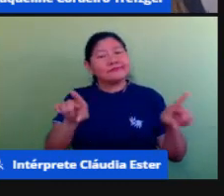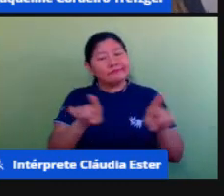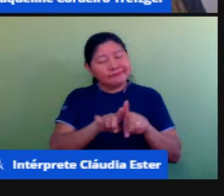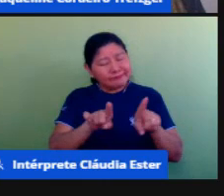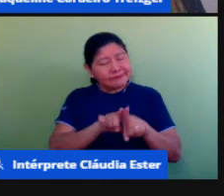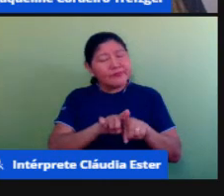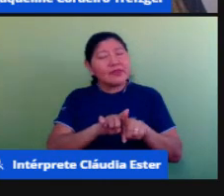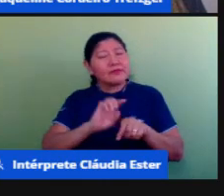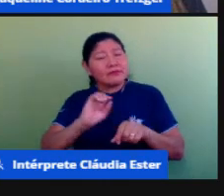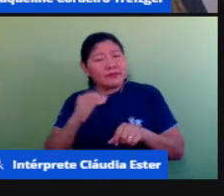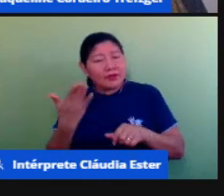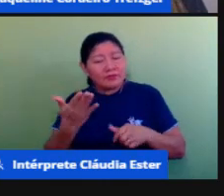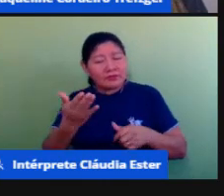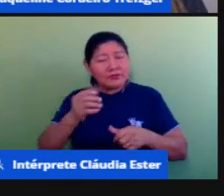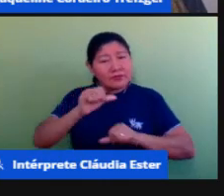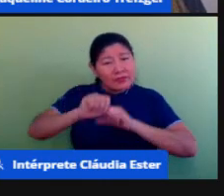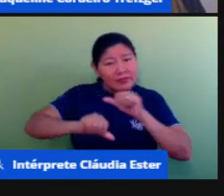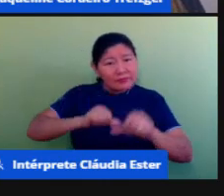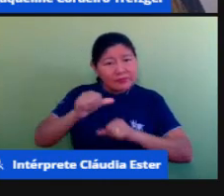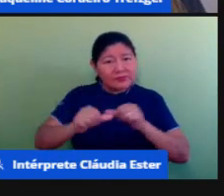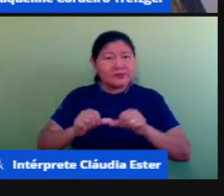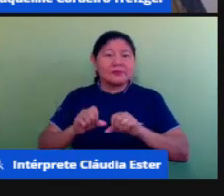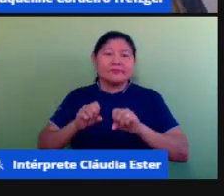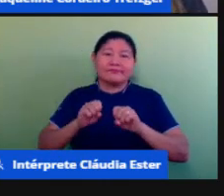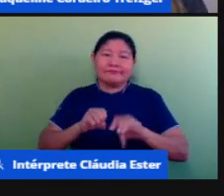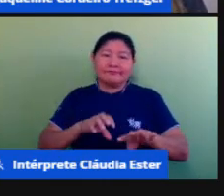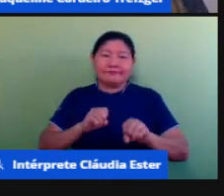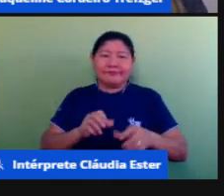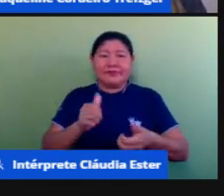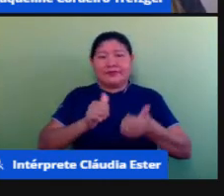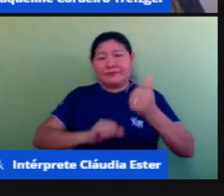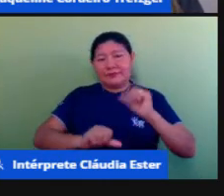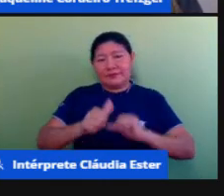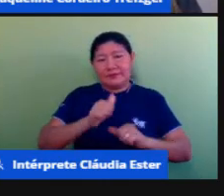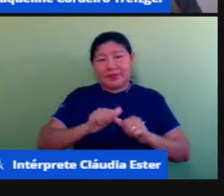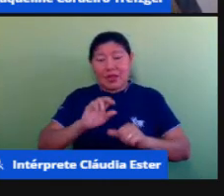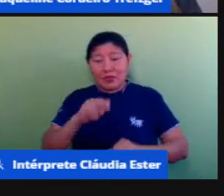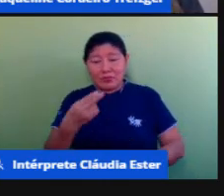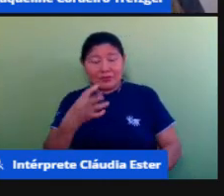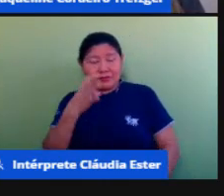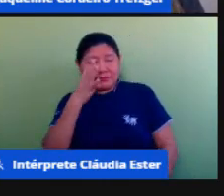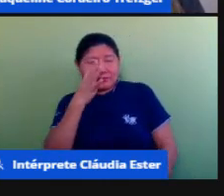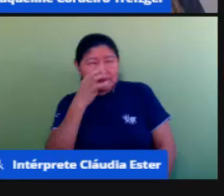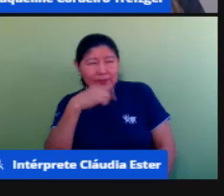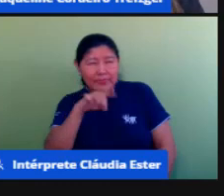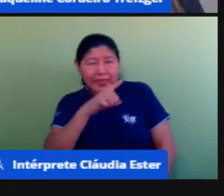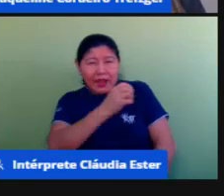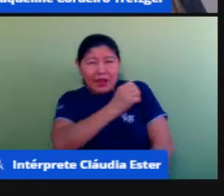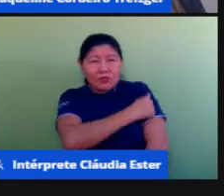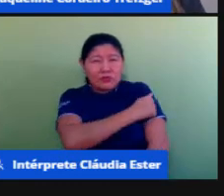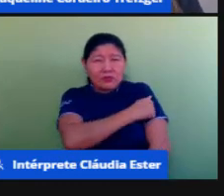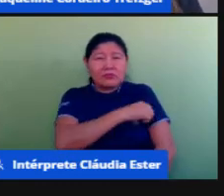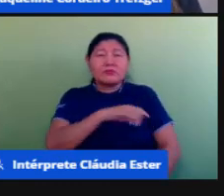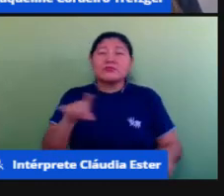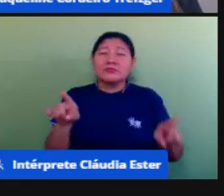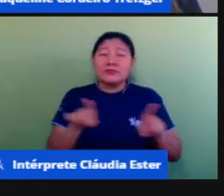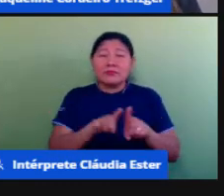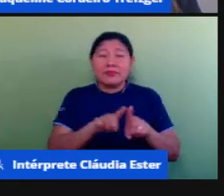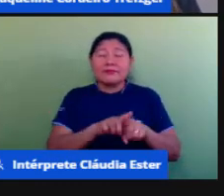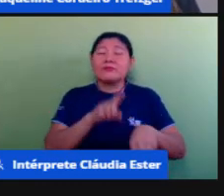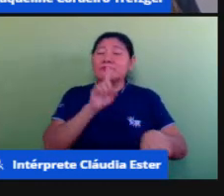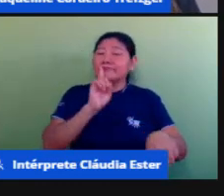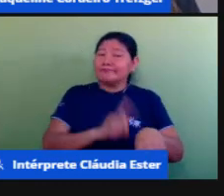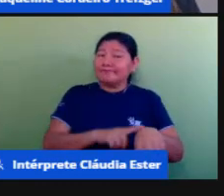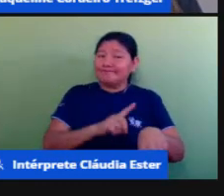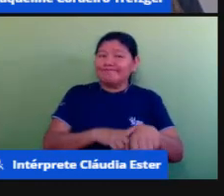diferente. Temos que se observar também que os nossos estudantes, eles vêm se sentindo em tempos desafiadores.